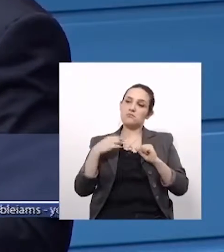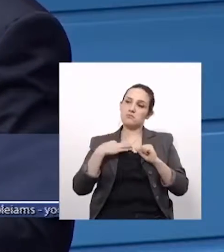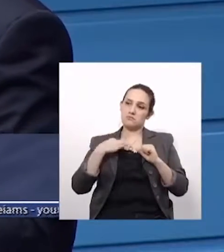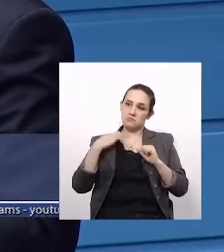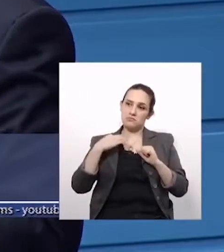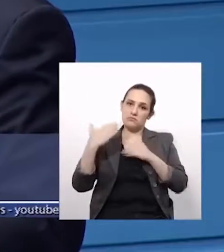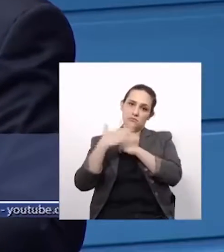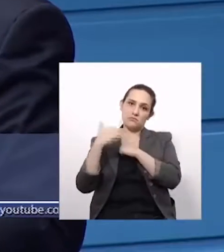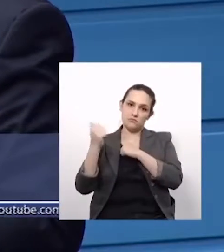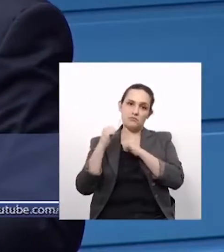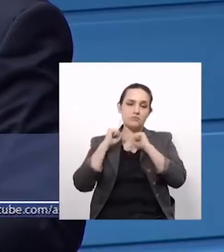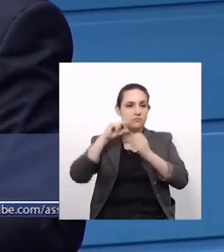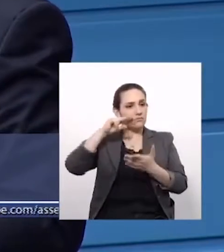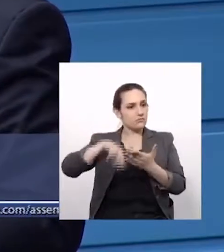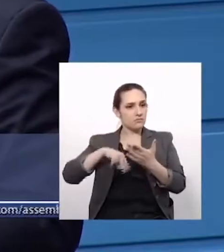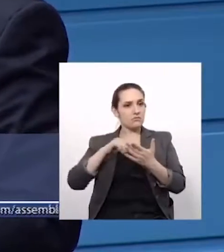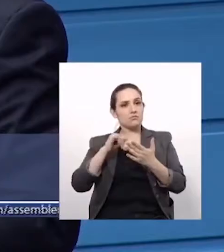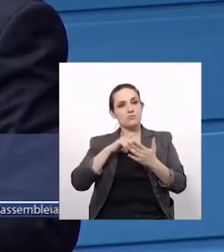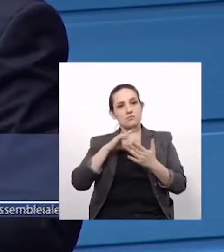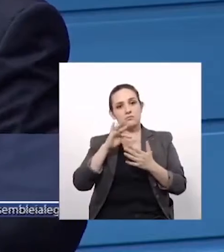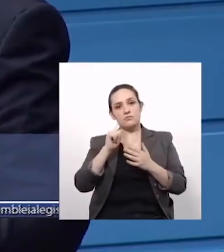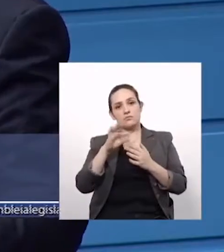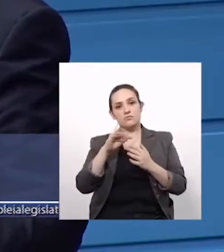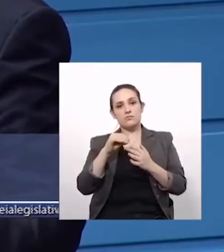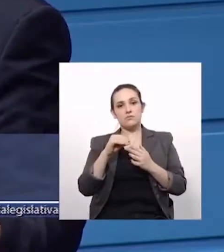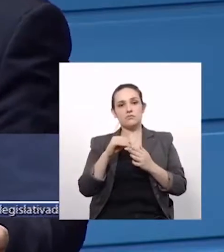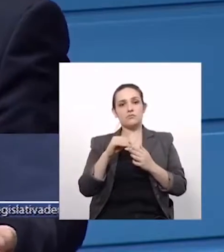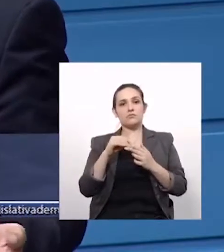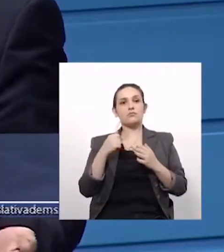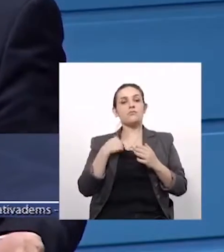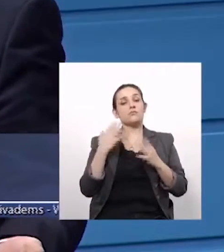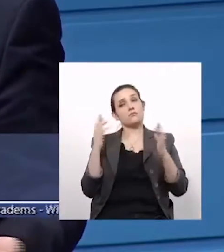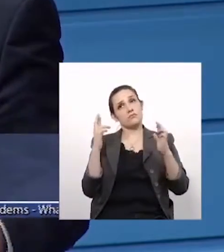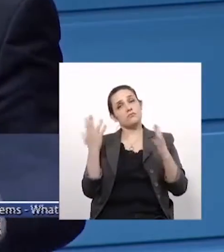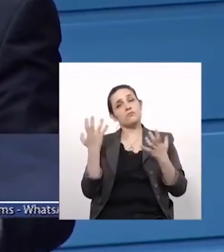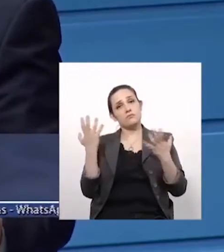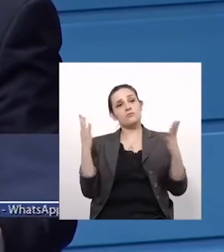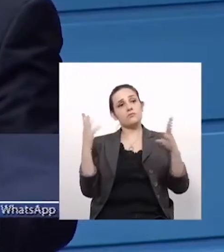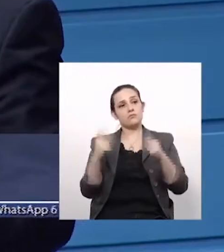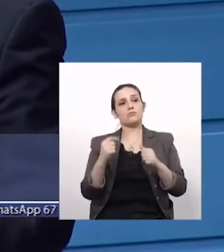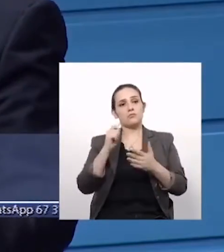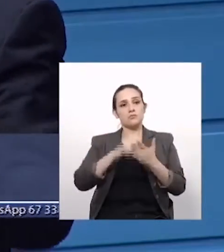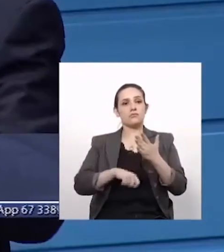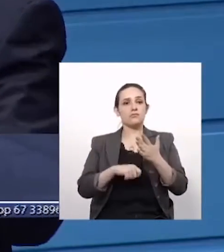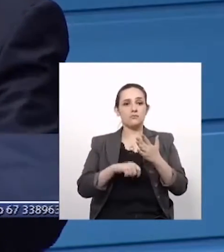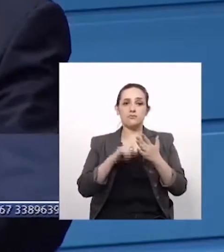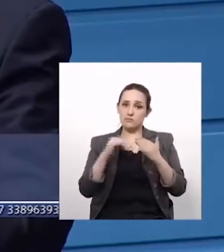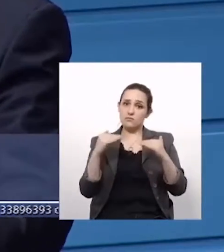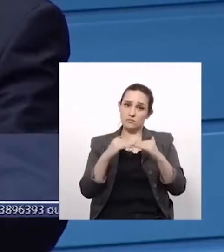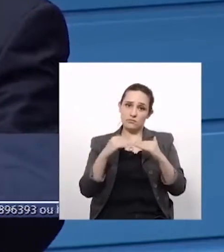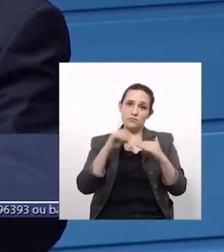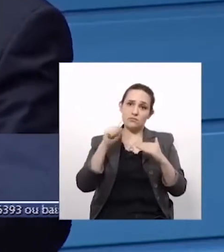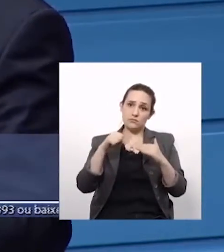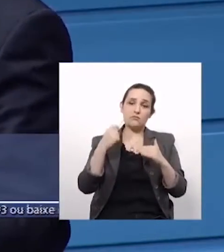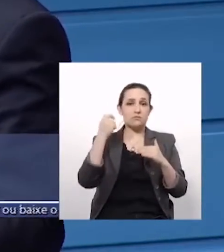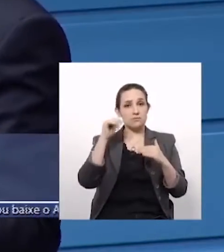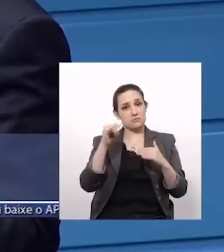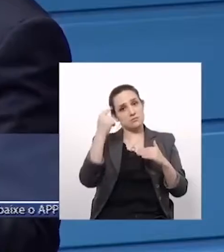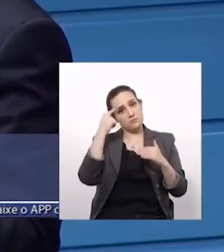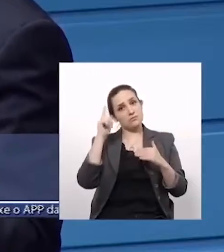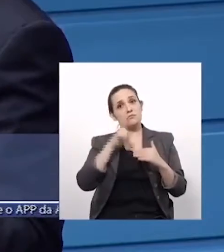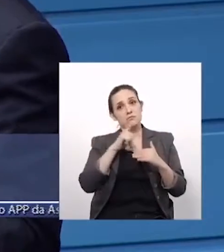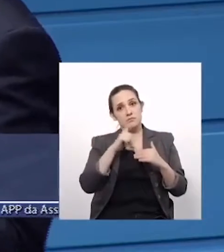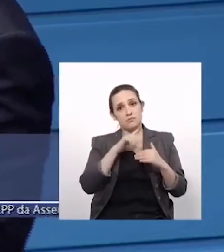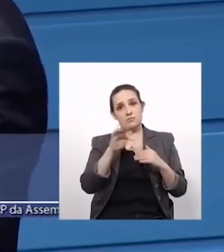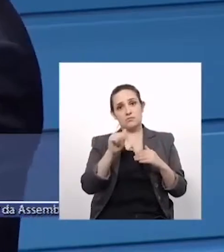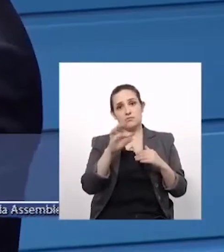poder ter acesso também para ver se tem fato determinado. Eu espero que todos, naturalmente, só assinem se acharem que tem fato